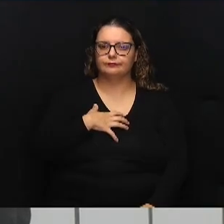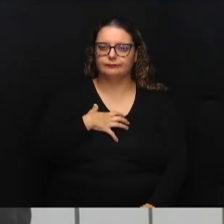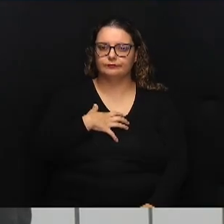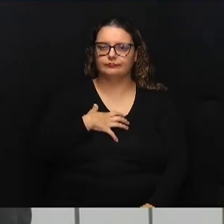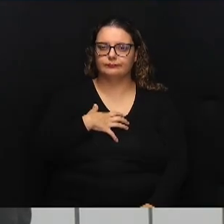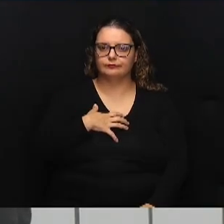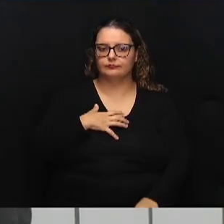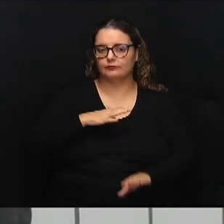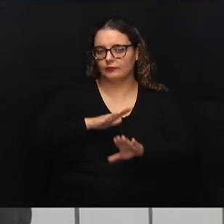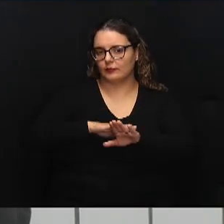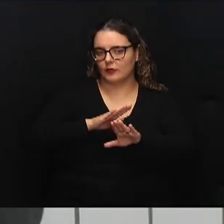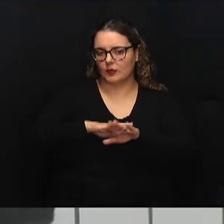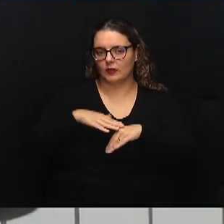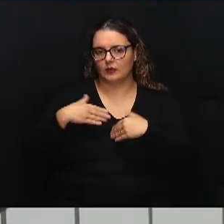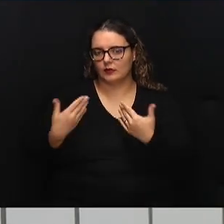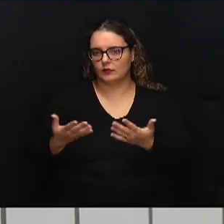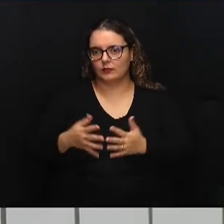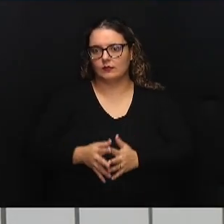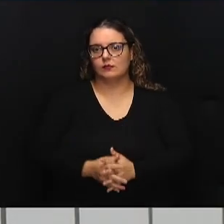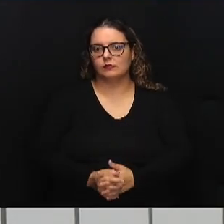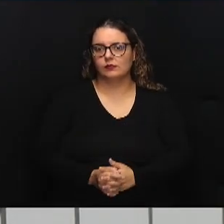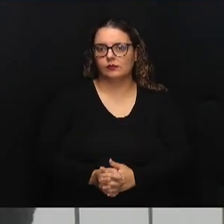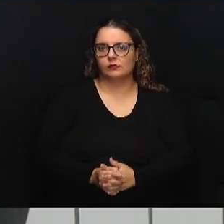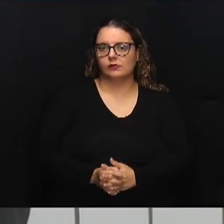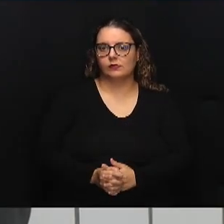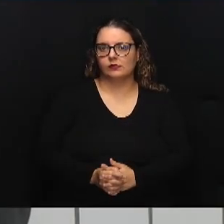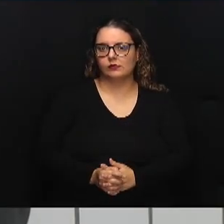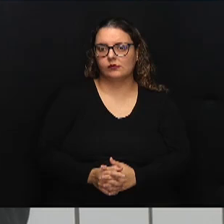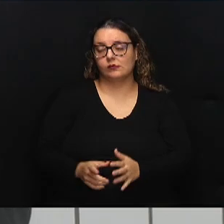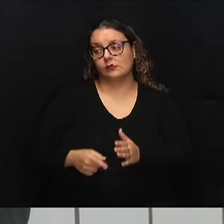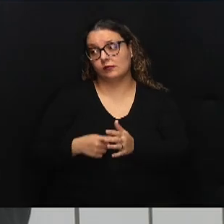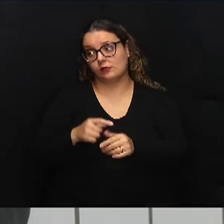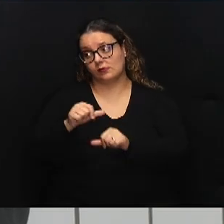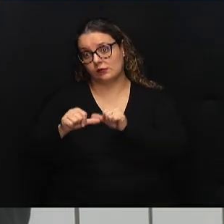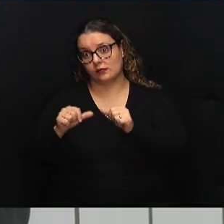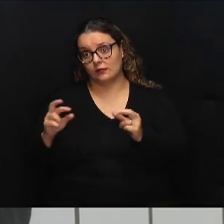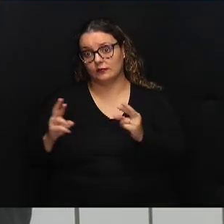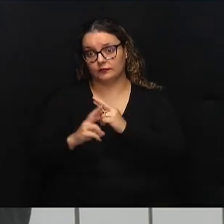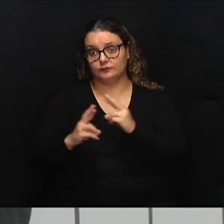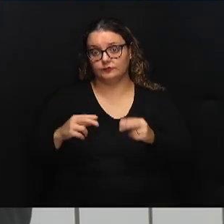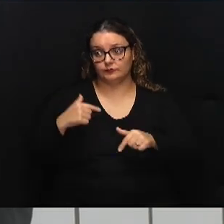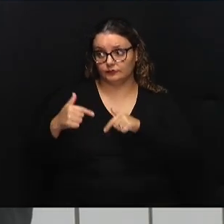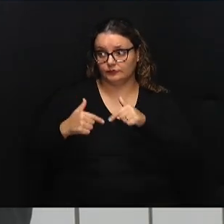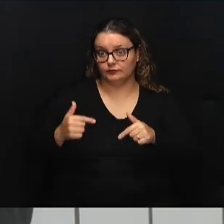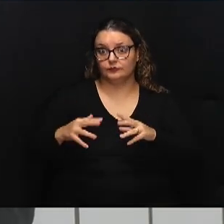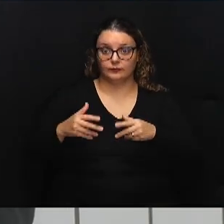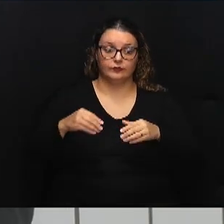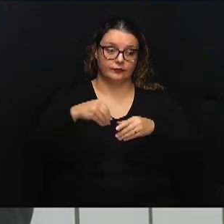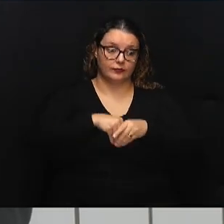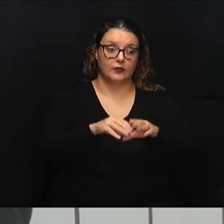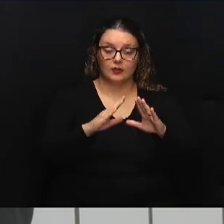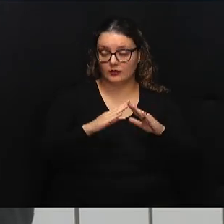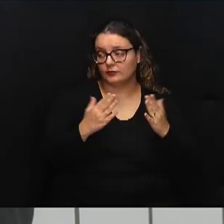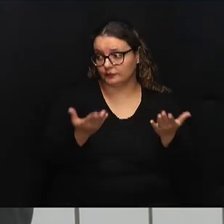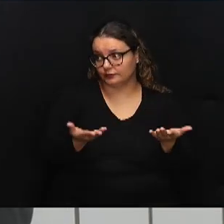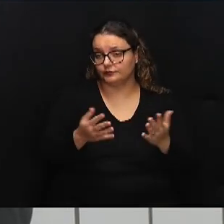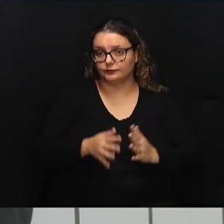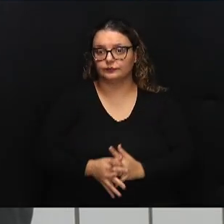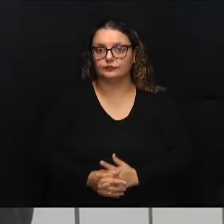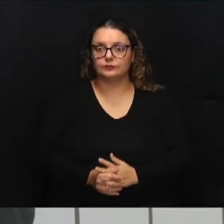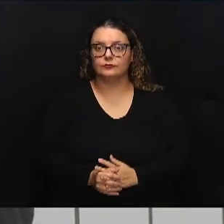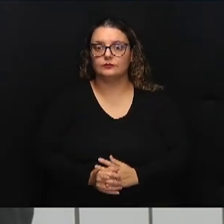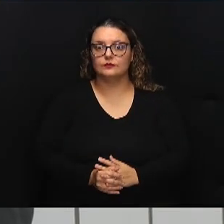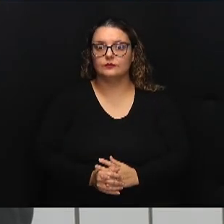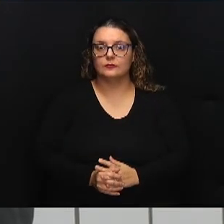em função de... Primeiro, mudou a relação de trabalho, né? Todo mundo ficou em casa. E o fato de